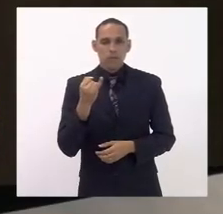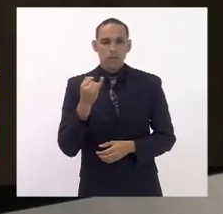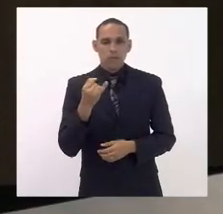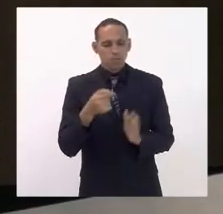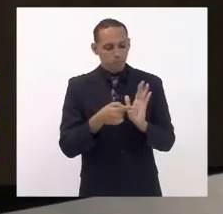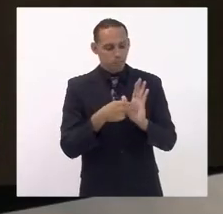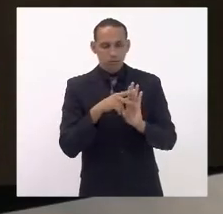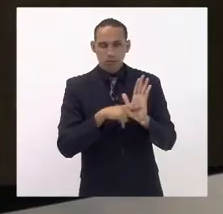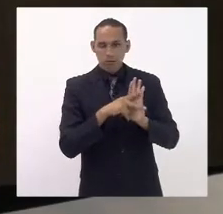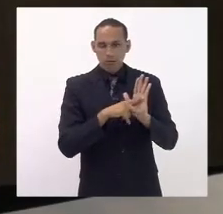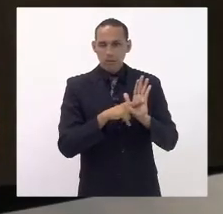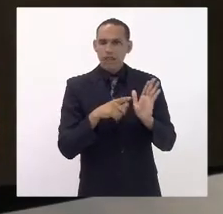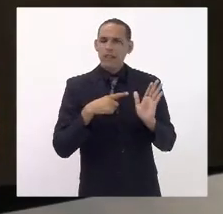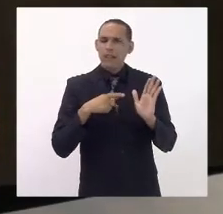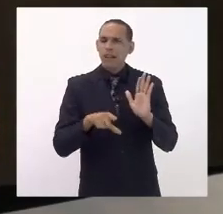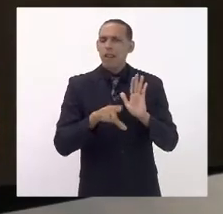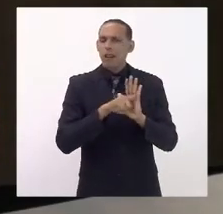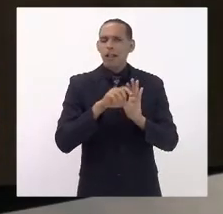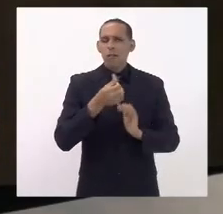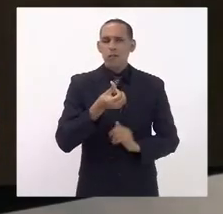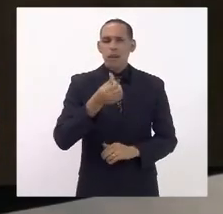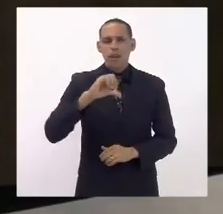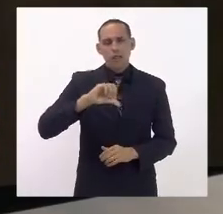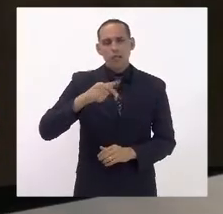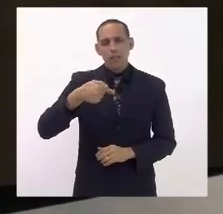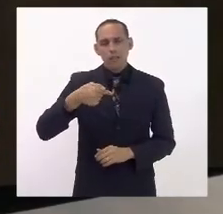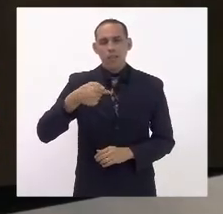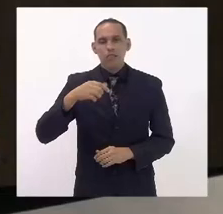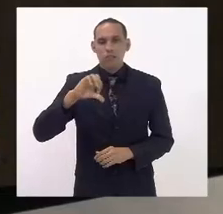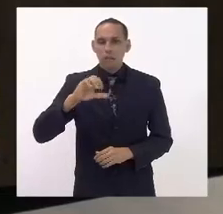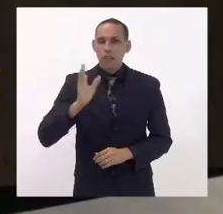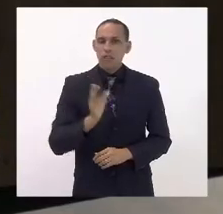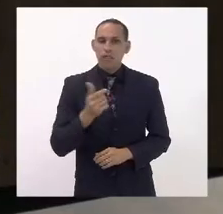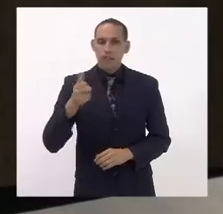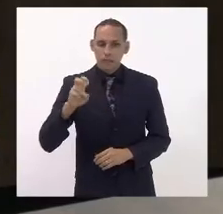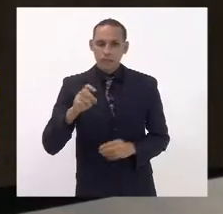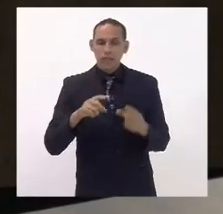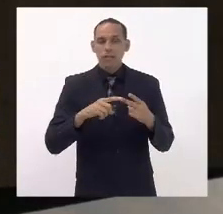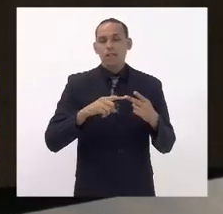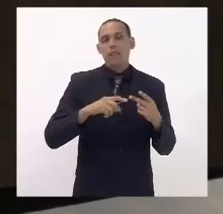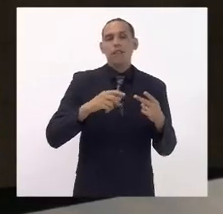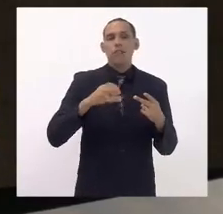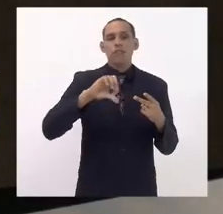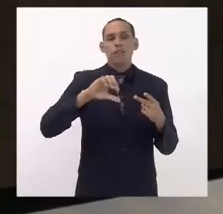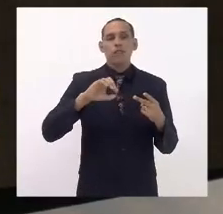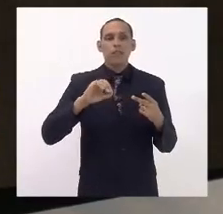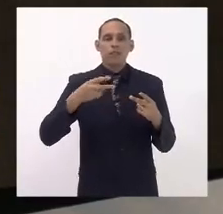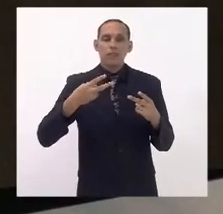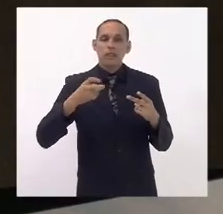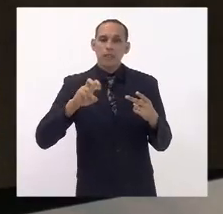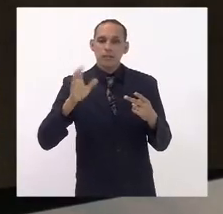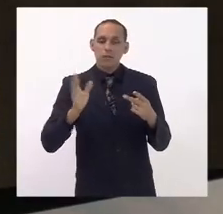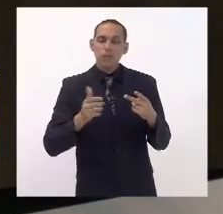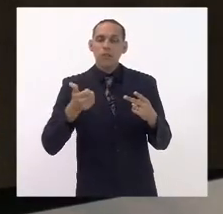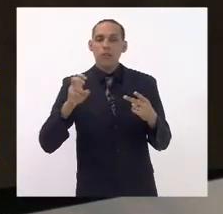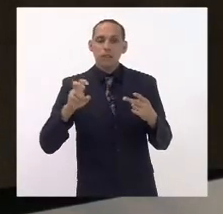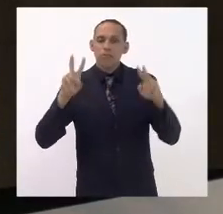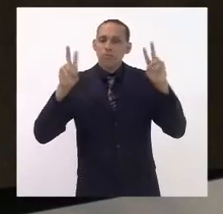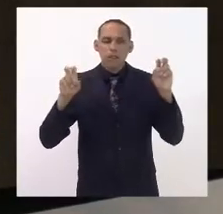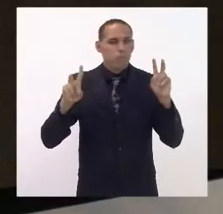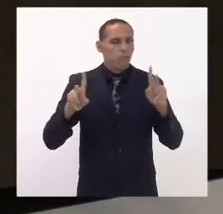referido projeto. Já existe uma lei, a Lei 6979 de 2015 e a Lei 9025 de 2020, tratam do mesmo